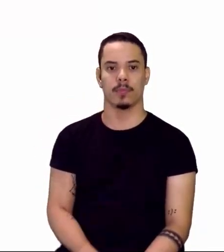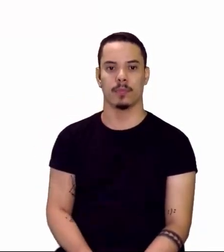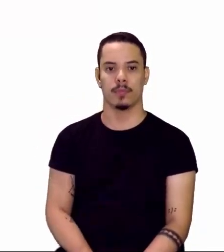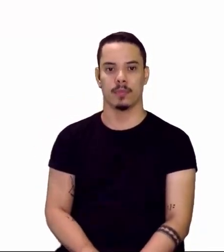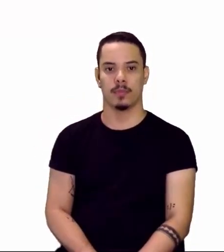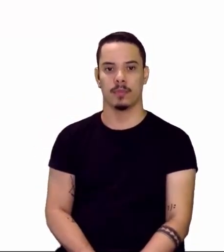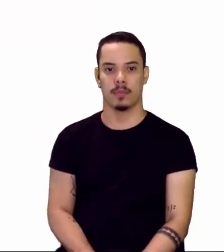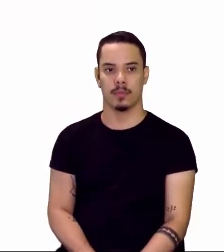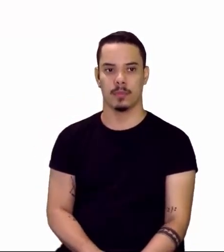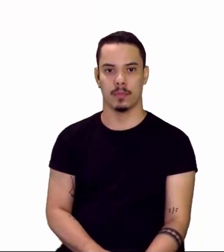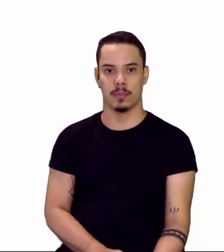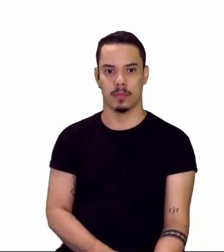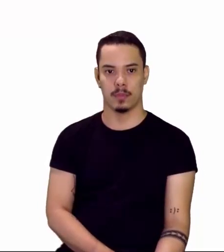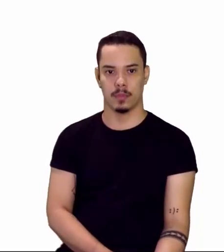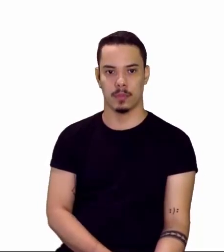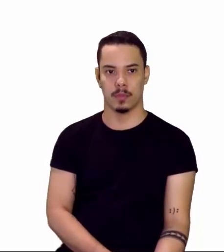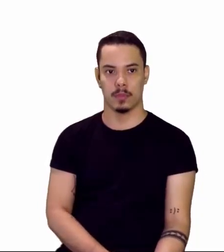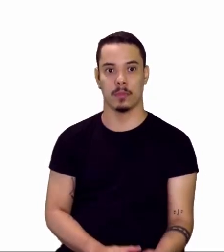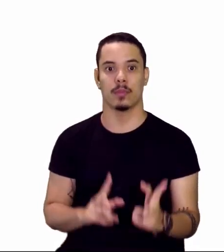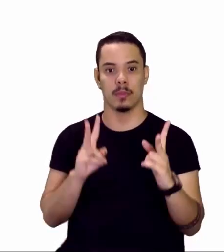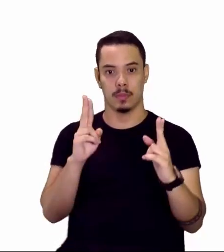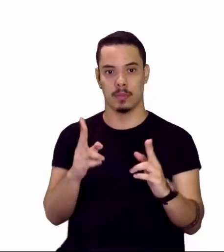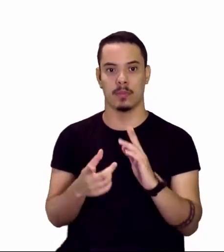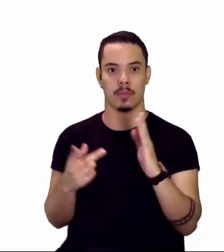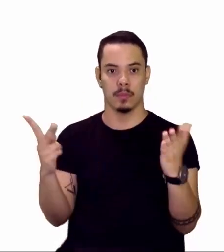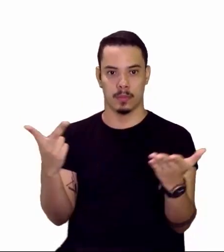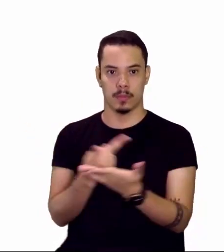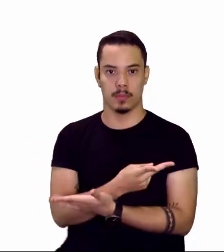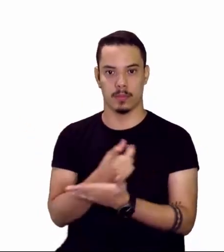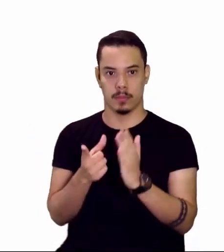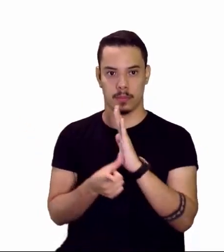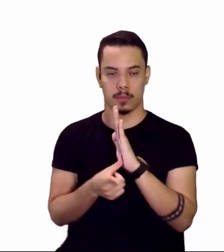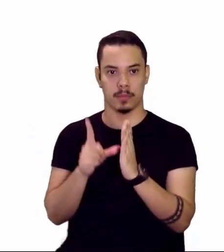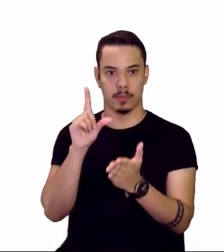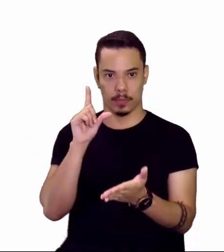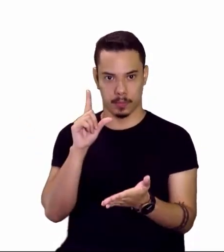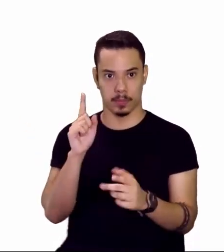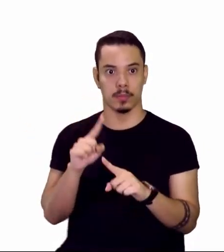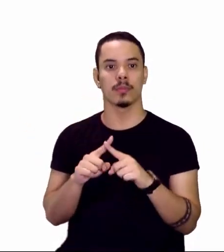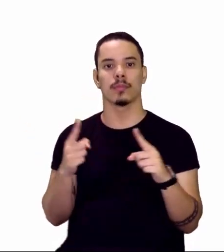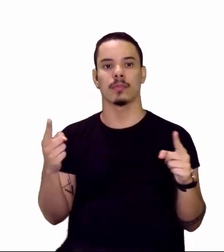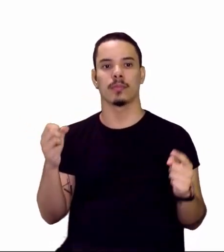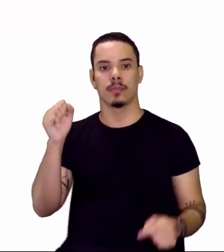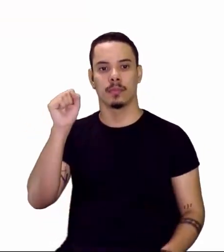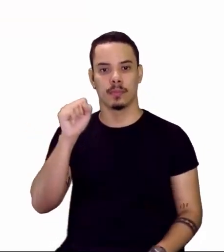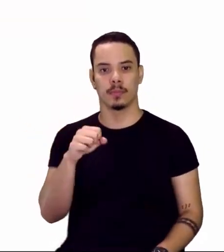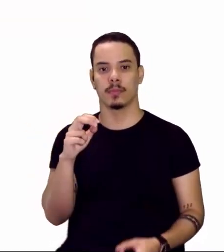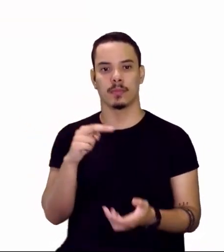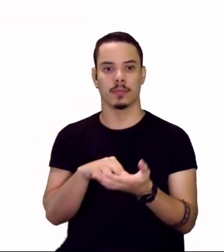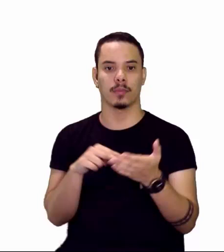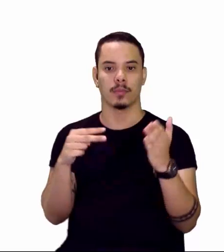120 graus, digamos assim, como aconteceu anteriormente, mas sim vai ser de